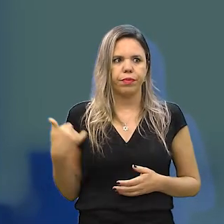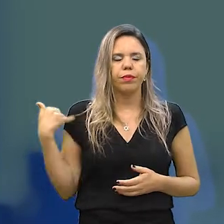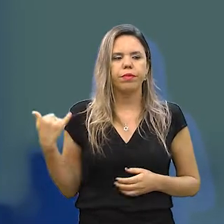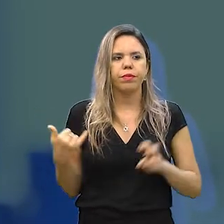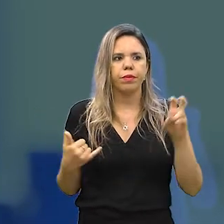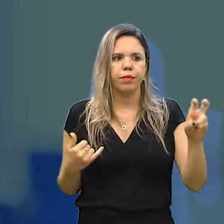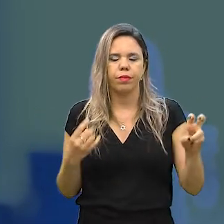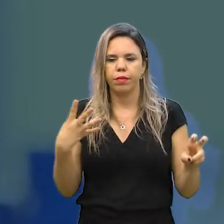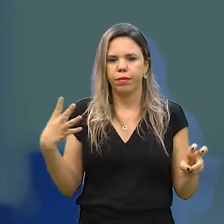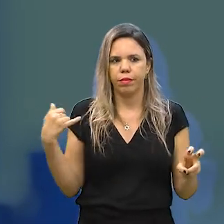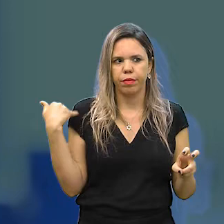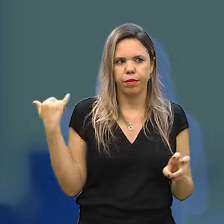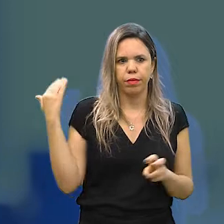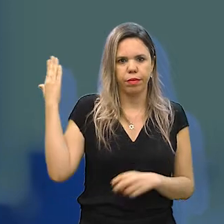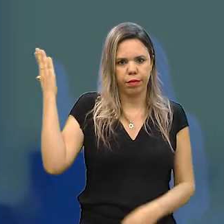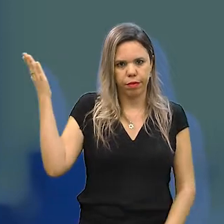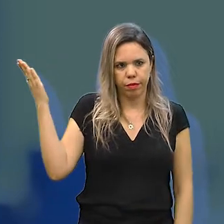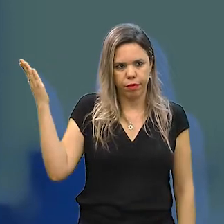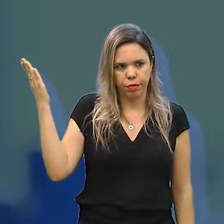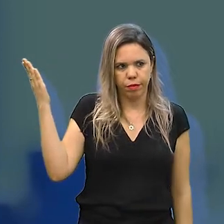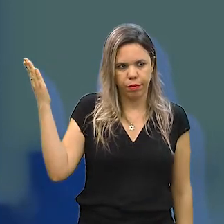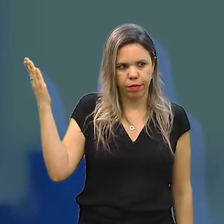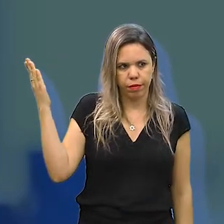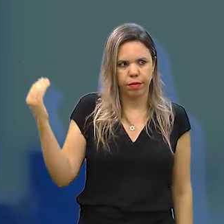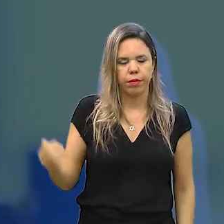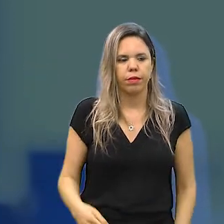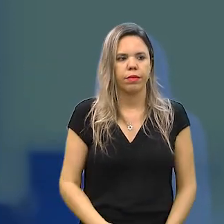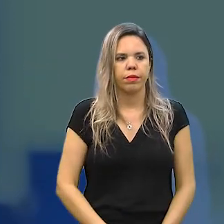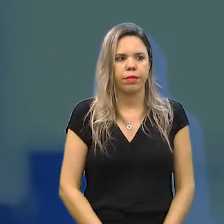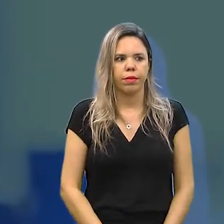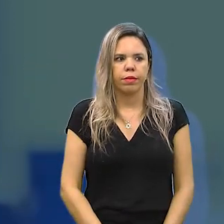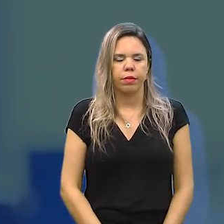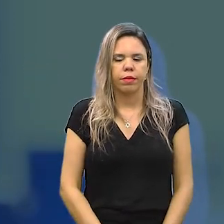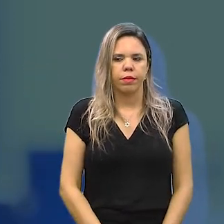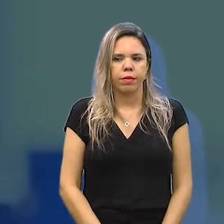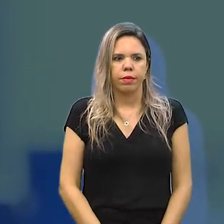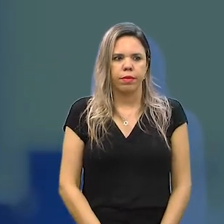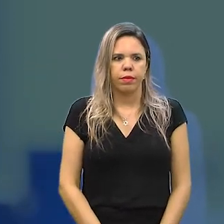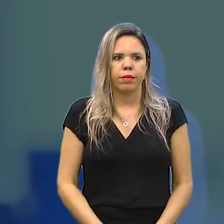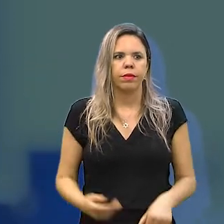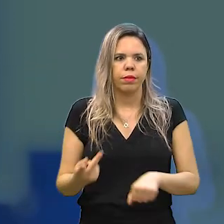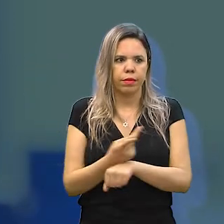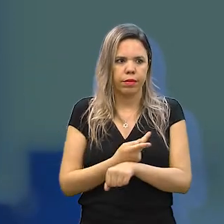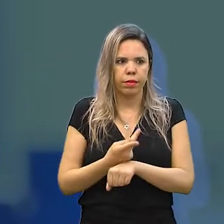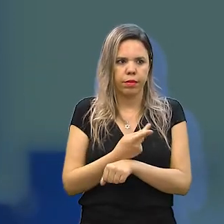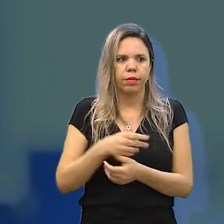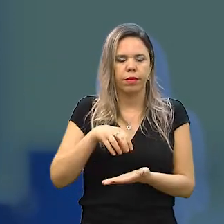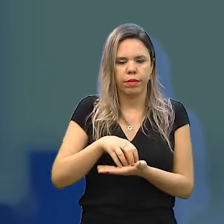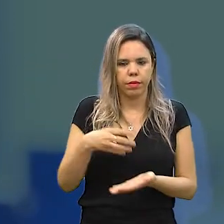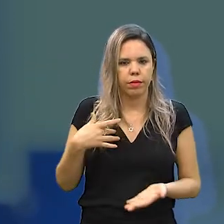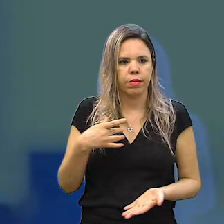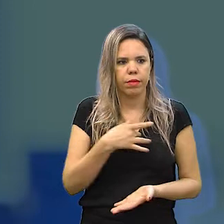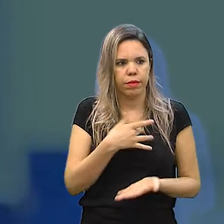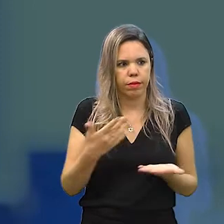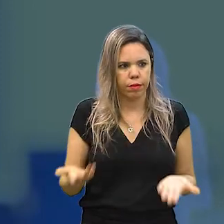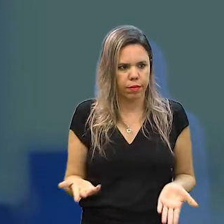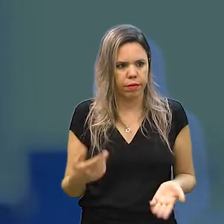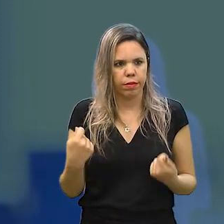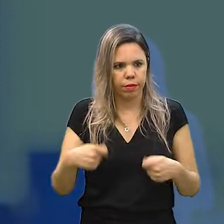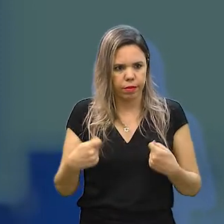já na idade entre 5 a 14 anos de 7910 pessoas